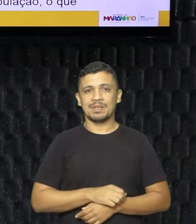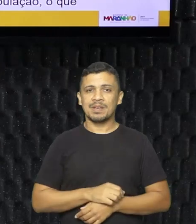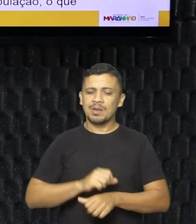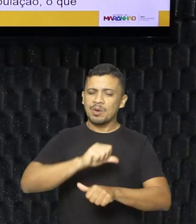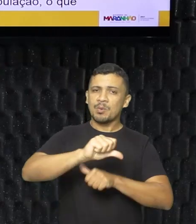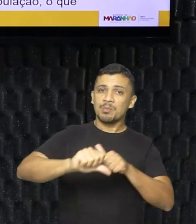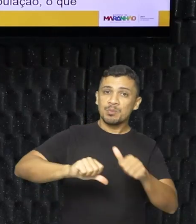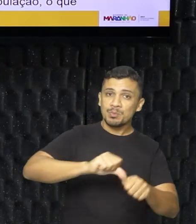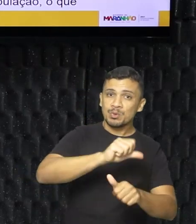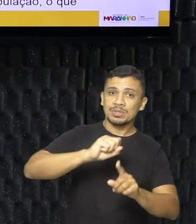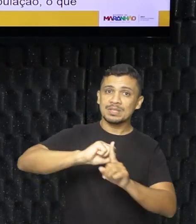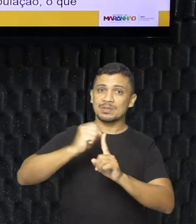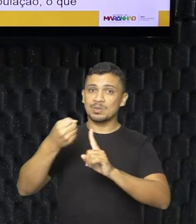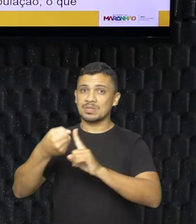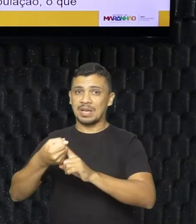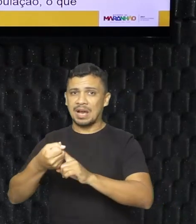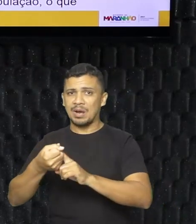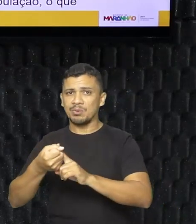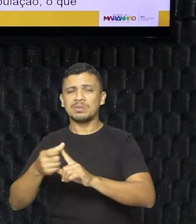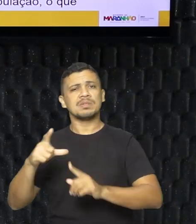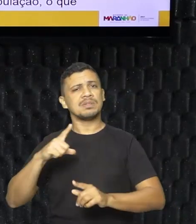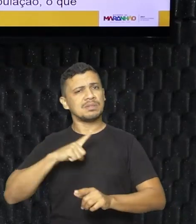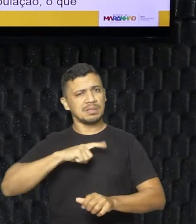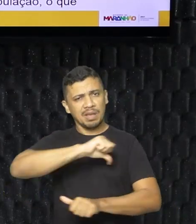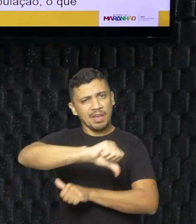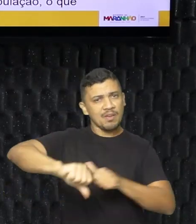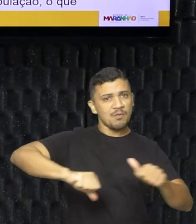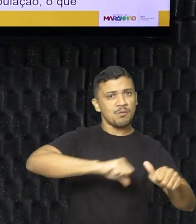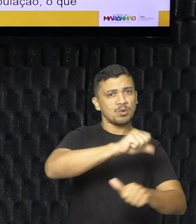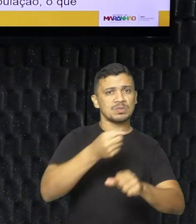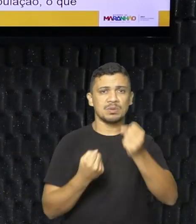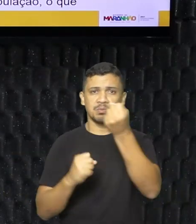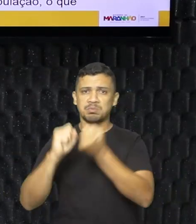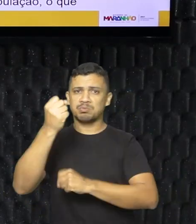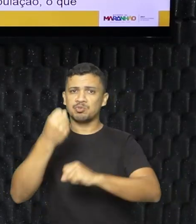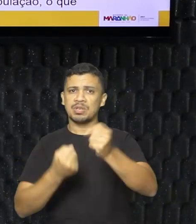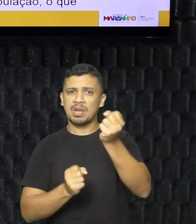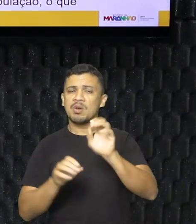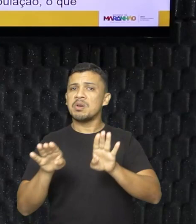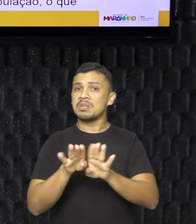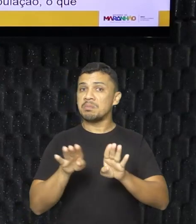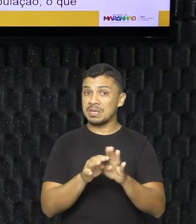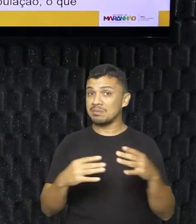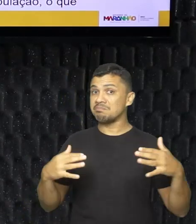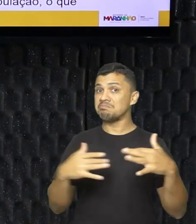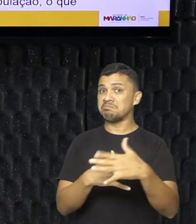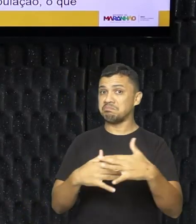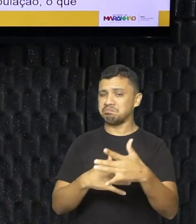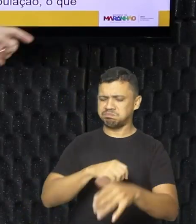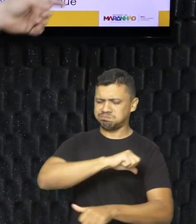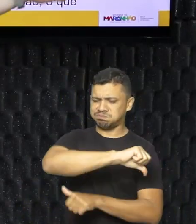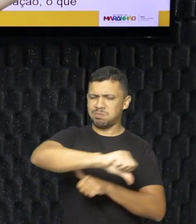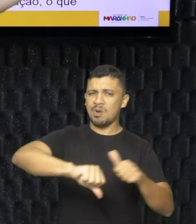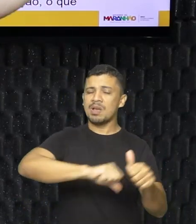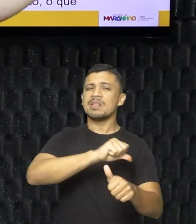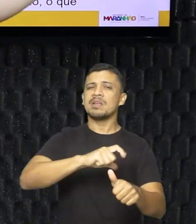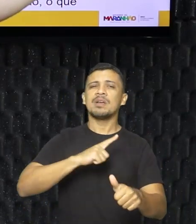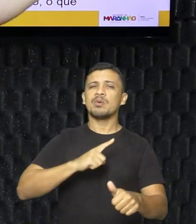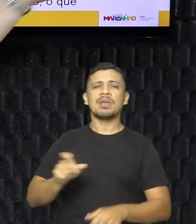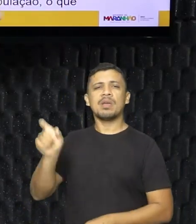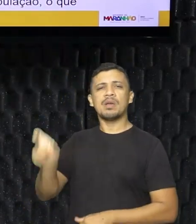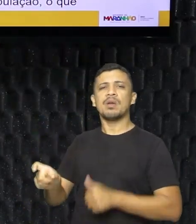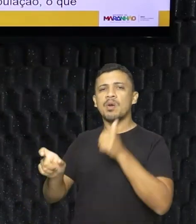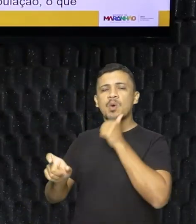sociais provocadas pela Revolução Industrial, pela Revolução Urbana, fez com que a gente tivesse uma mudança no comportamento da